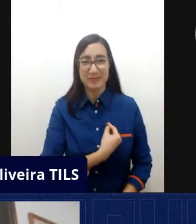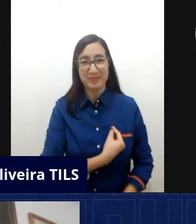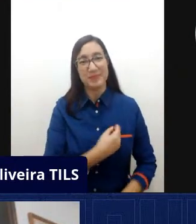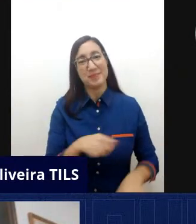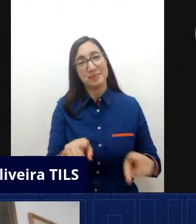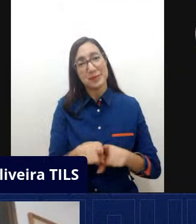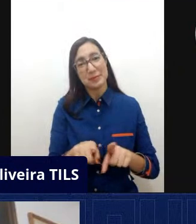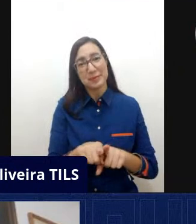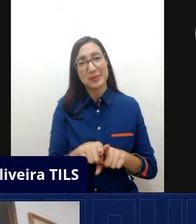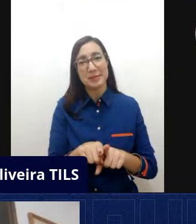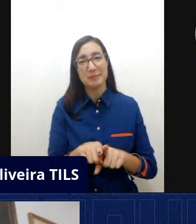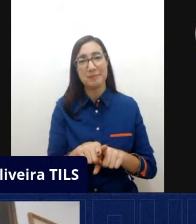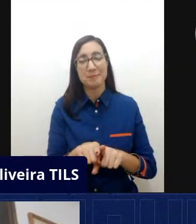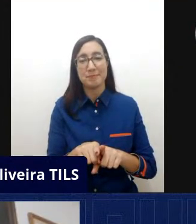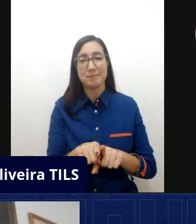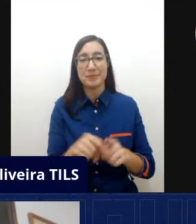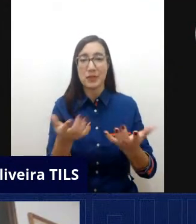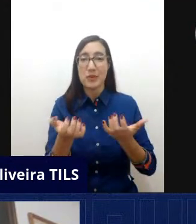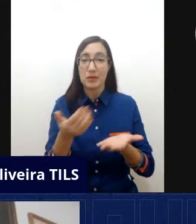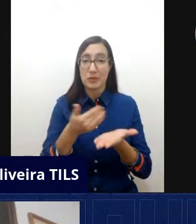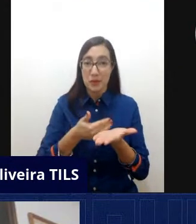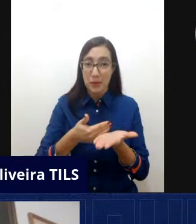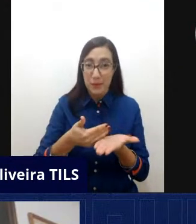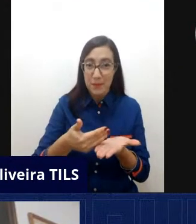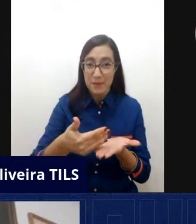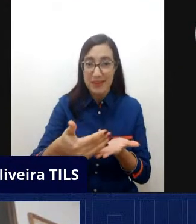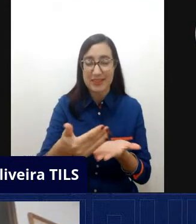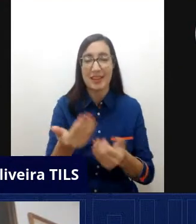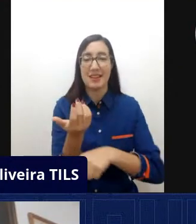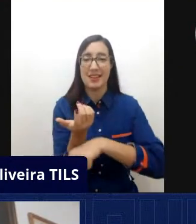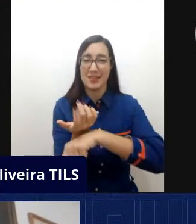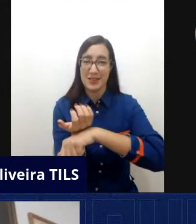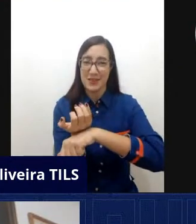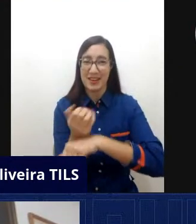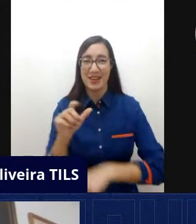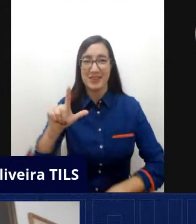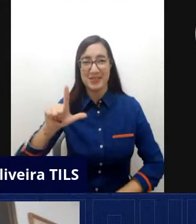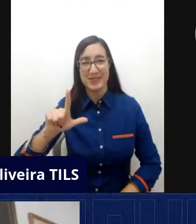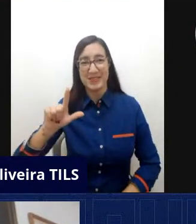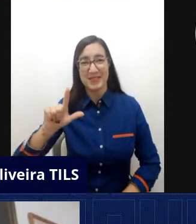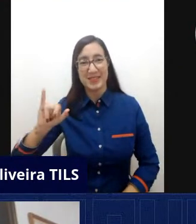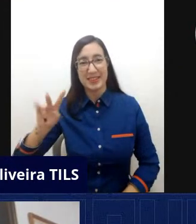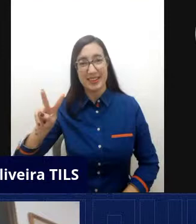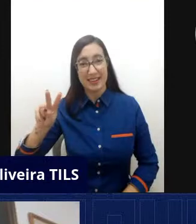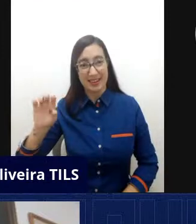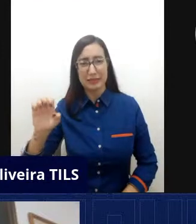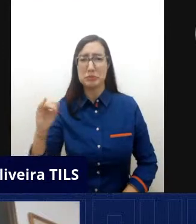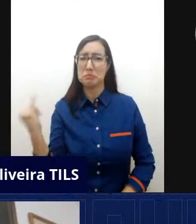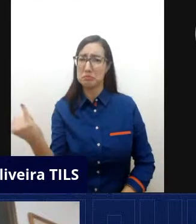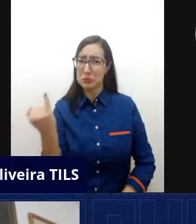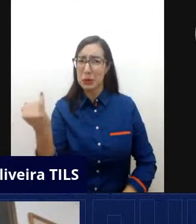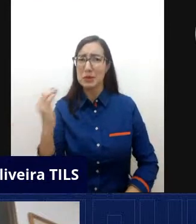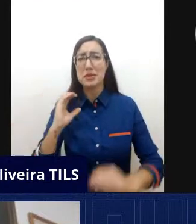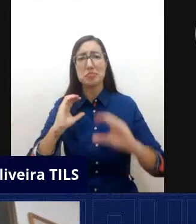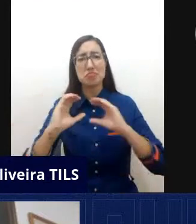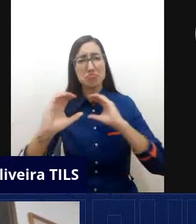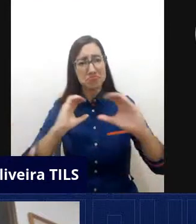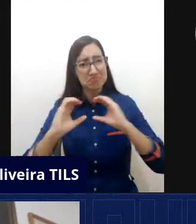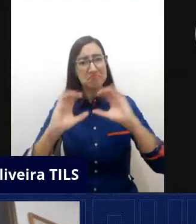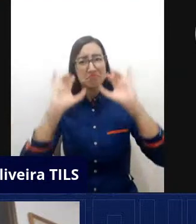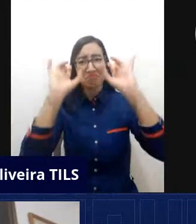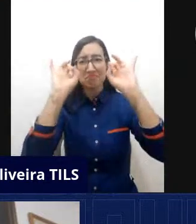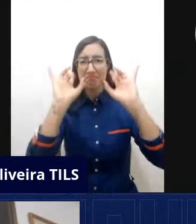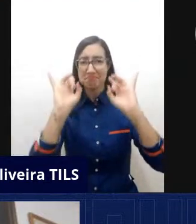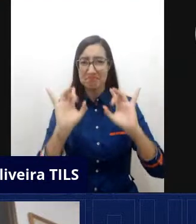começar a nossa Rural Live, que tem sido um canal de comunicação, né, muito especial para a gente em tempos